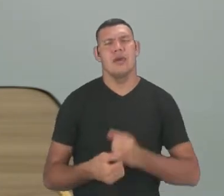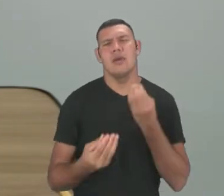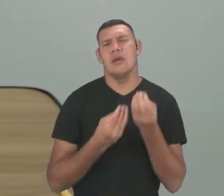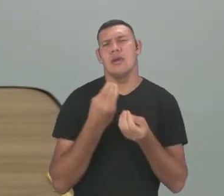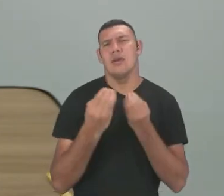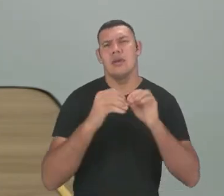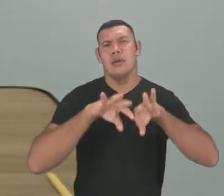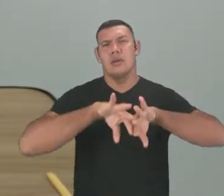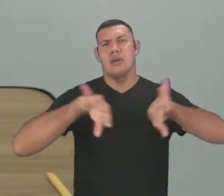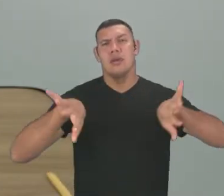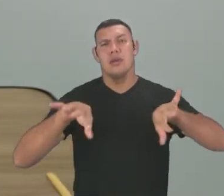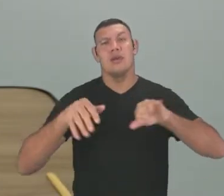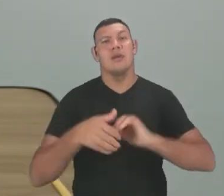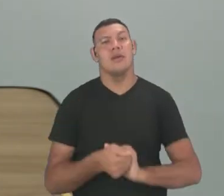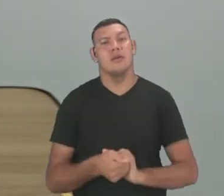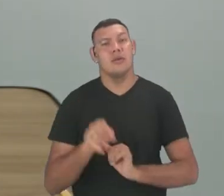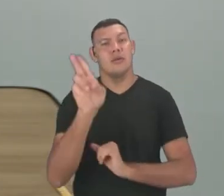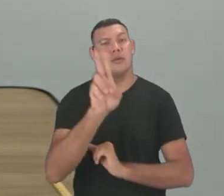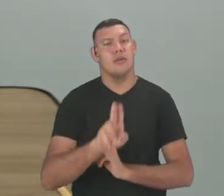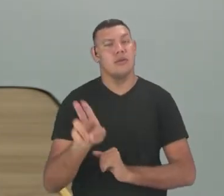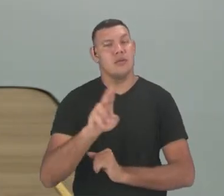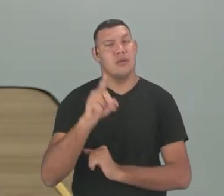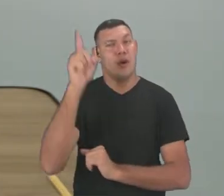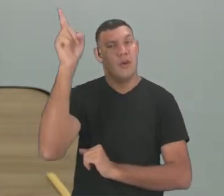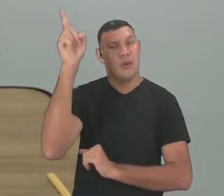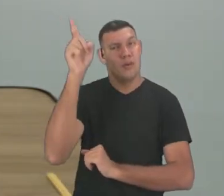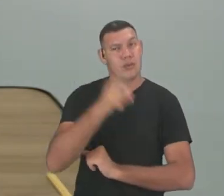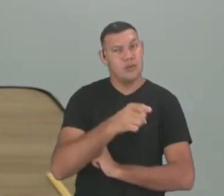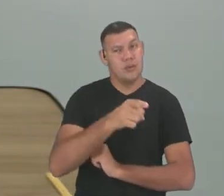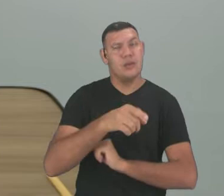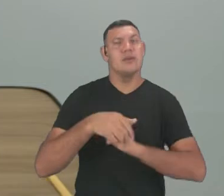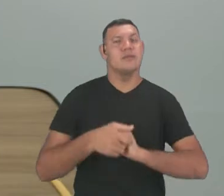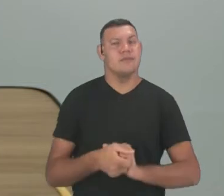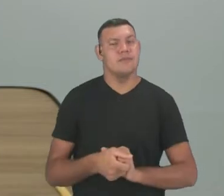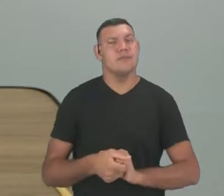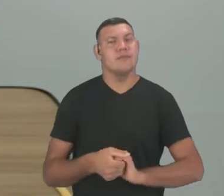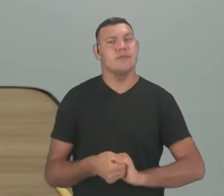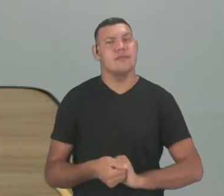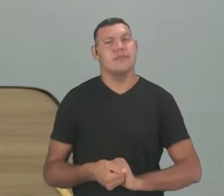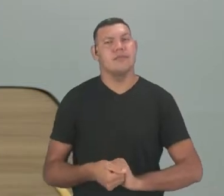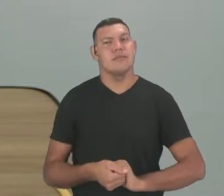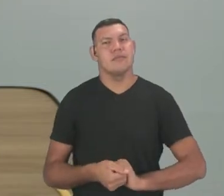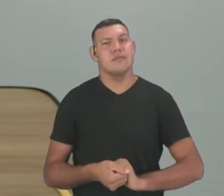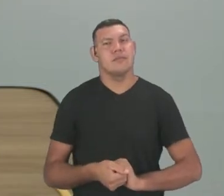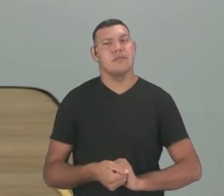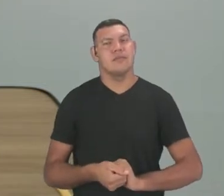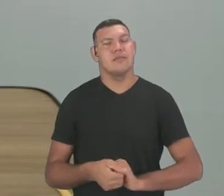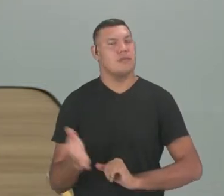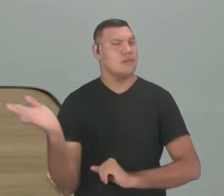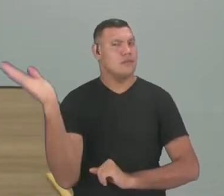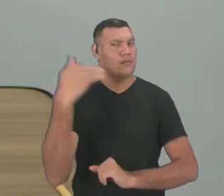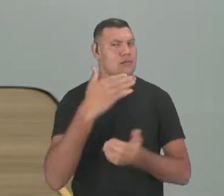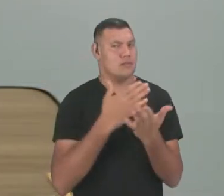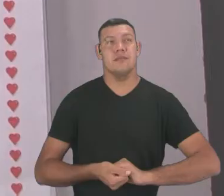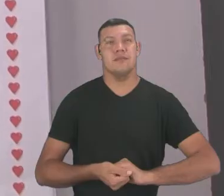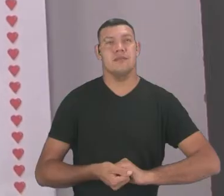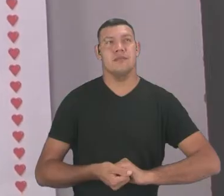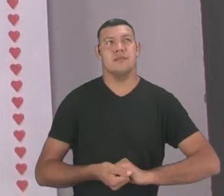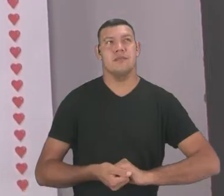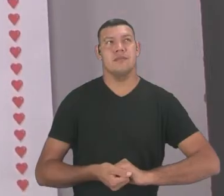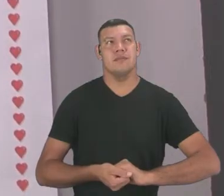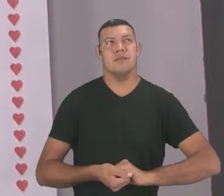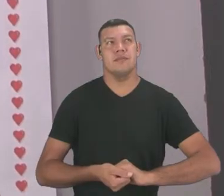separar uma palavra da outra nós vamos usar uma barra um tracinho para separar cada palavrinha Vamos iniciar